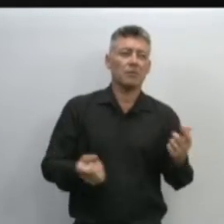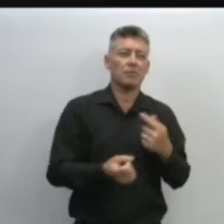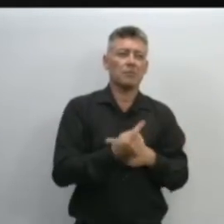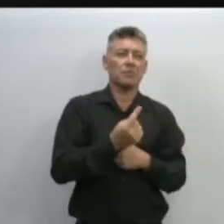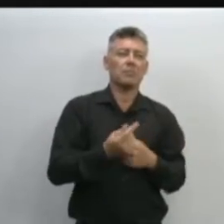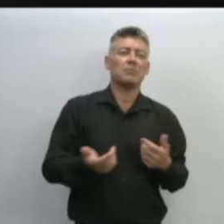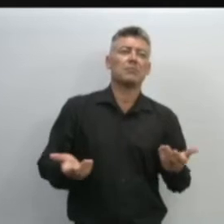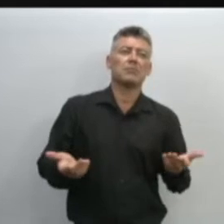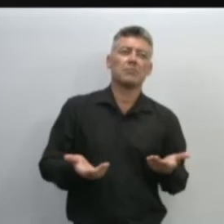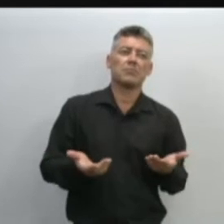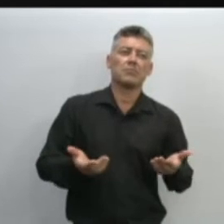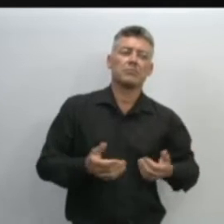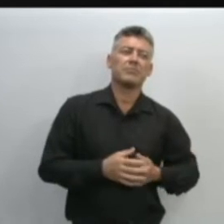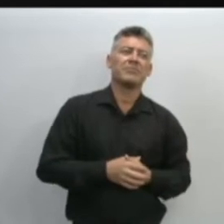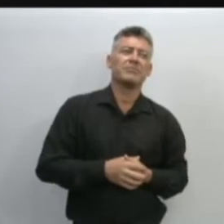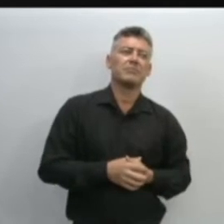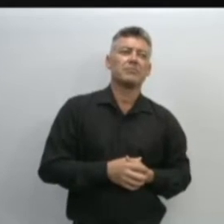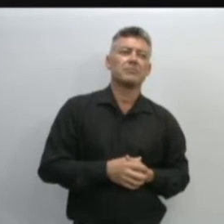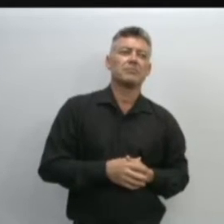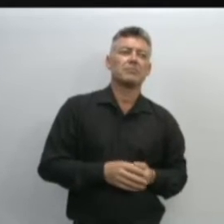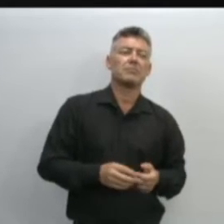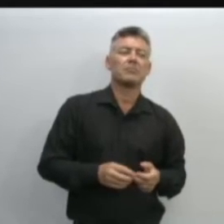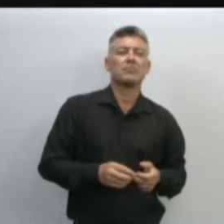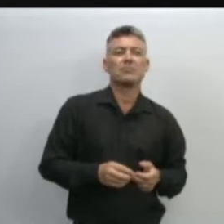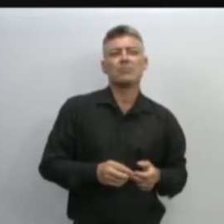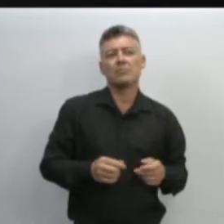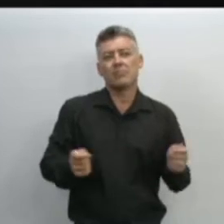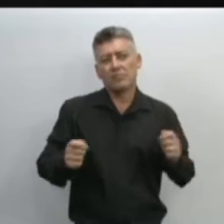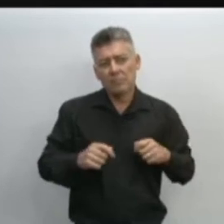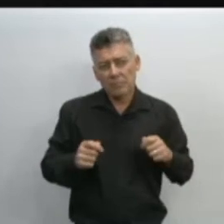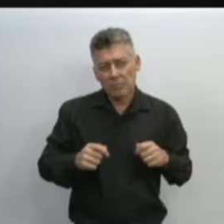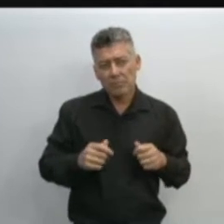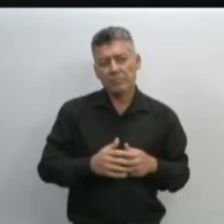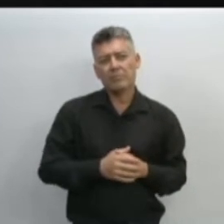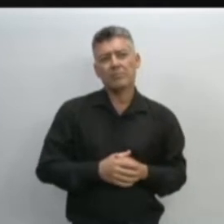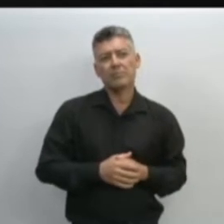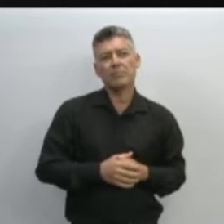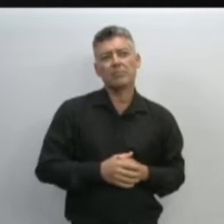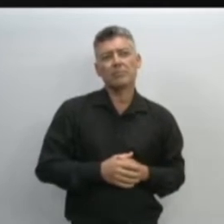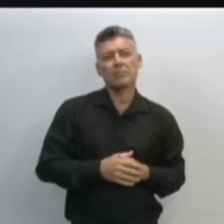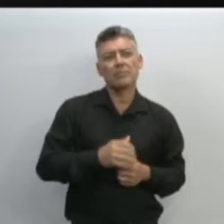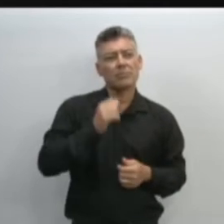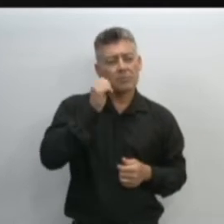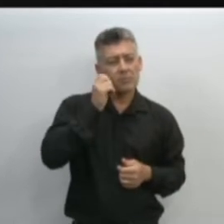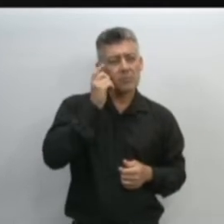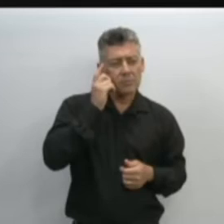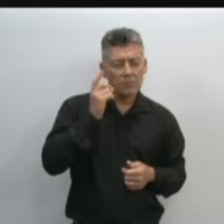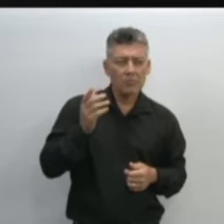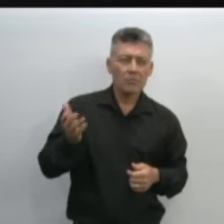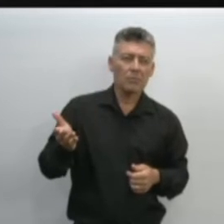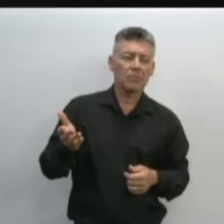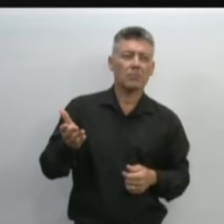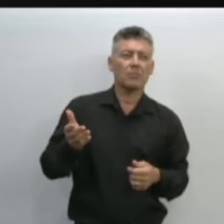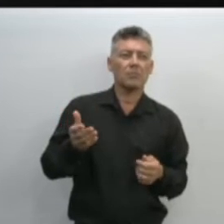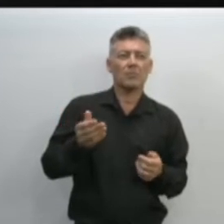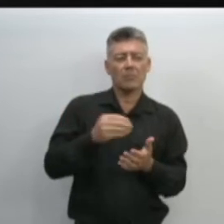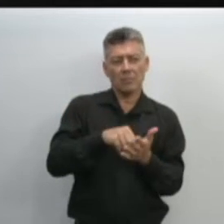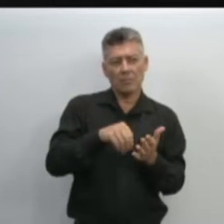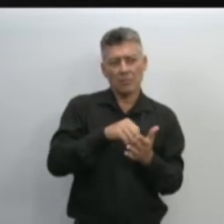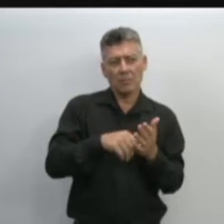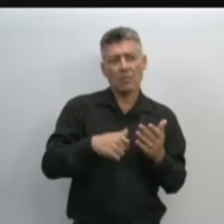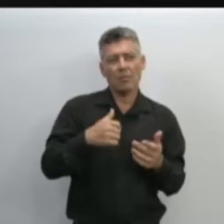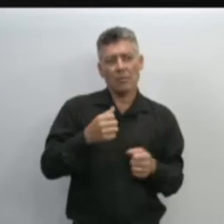tem hoje na nossa capital. Então, precisamos urgentemente, o prefeito Álvaro, juntamente com a Secretaria de